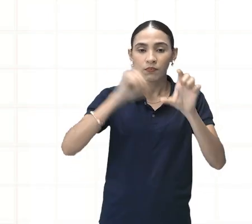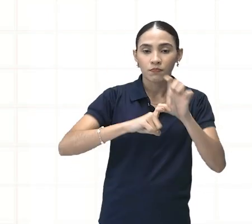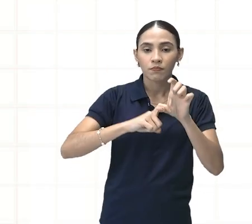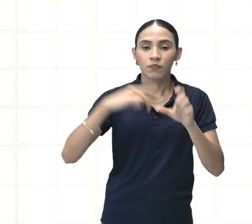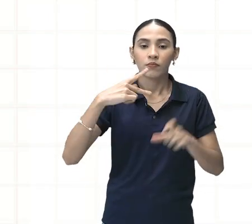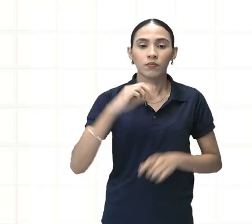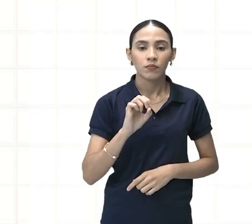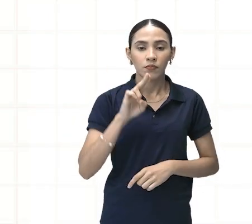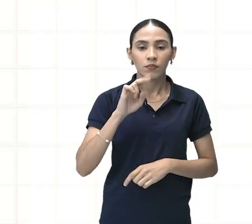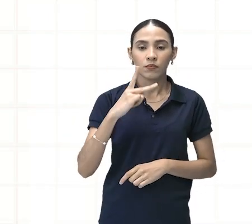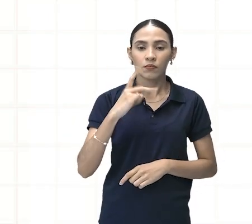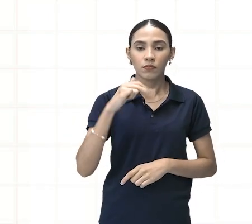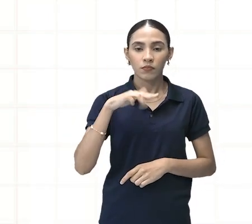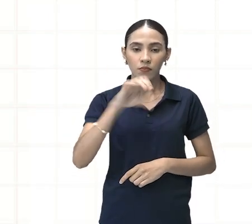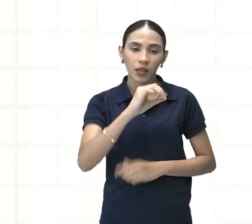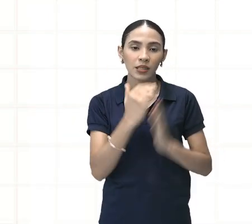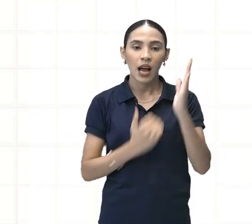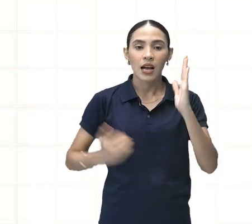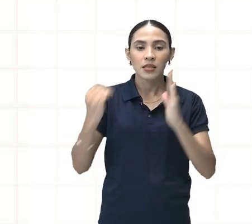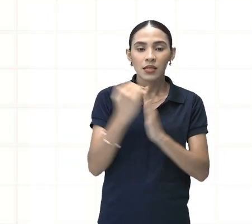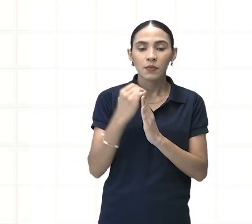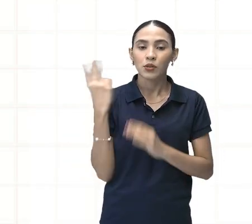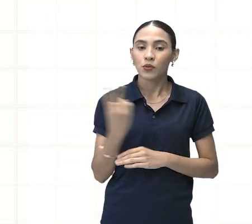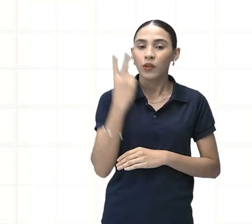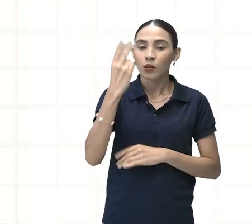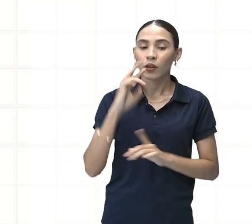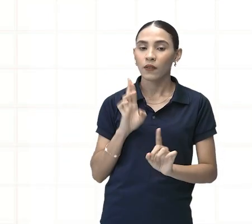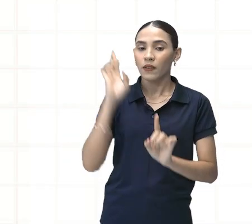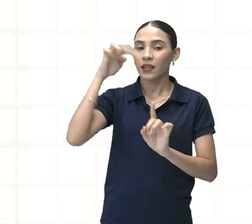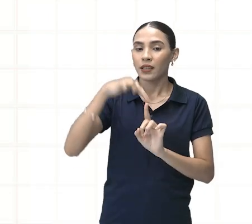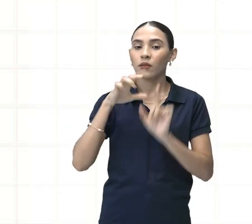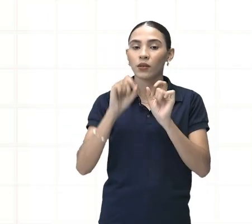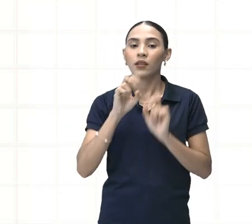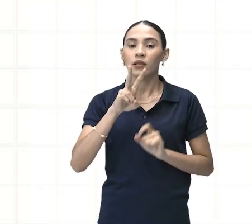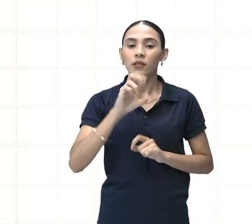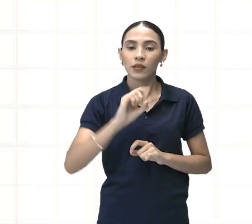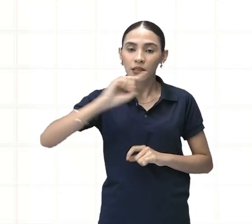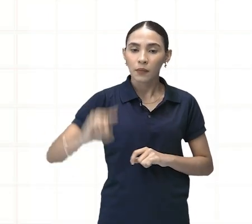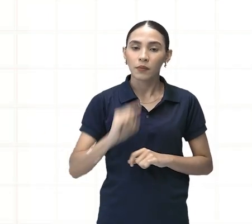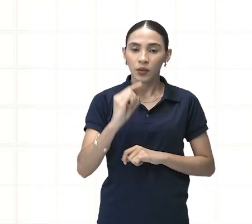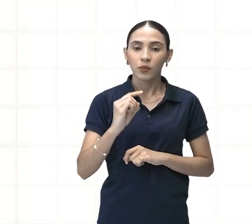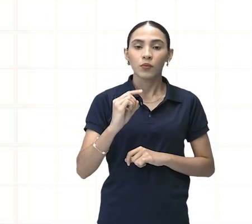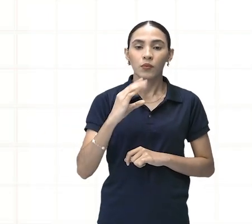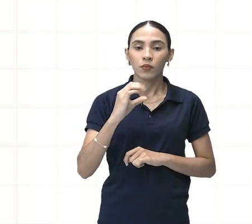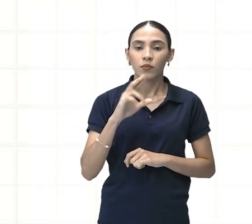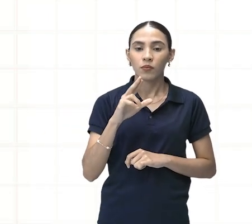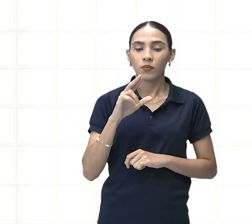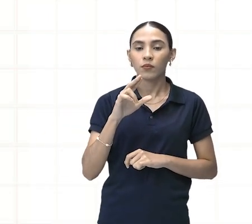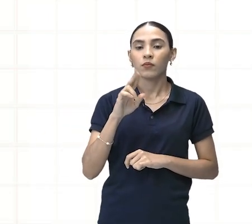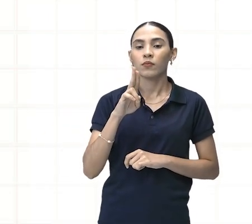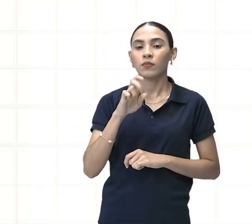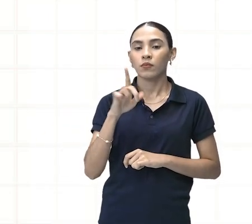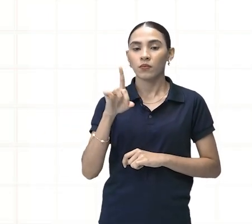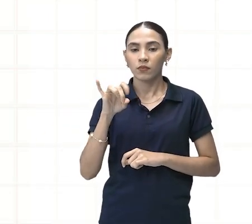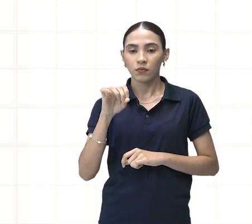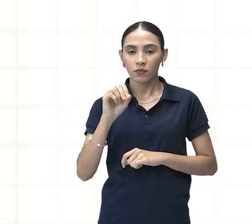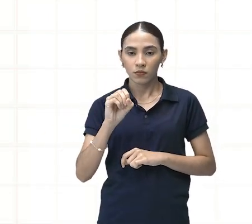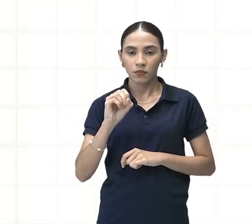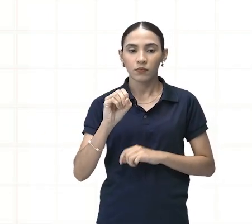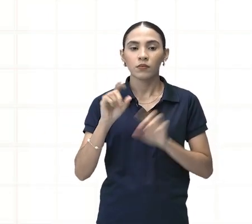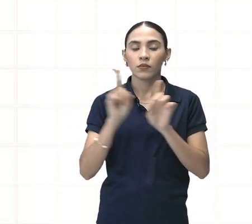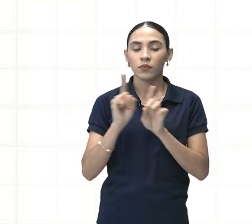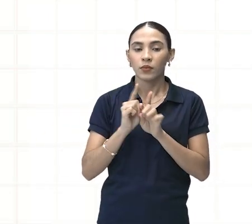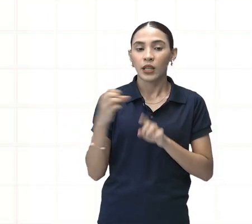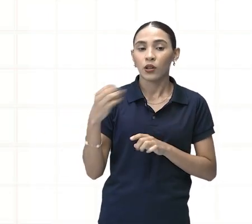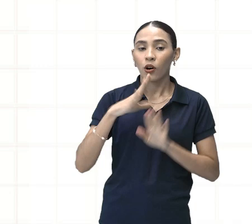poupanças, acima de um determinado valor que referia-se a 50 mil cruzados novos. Então, nesse momento,